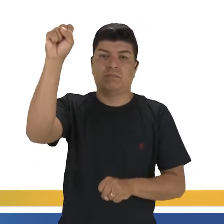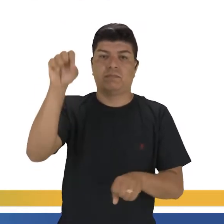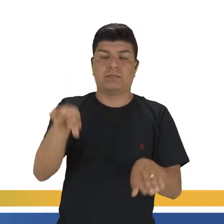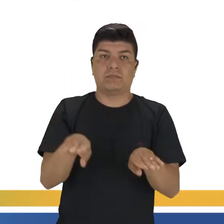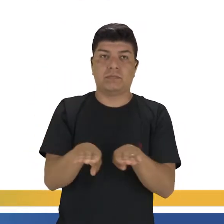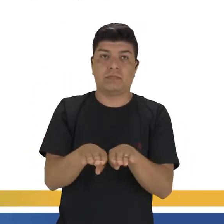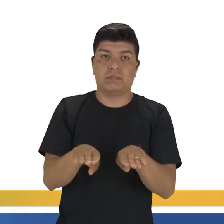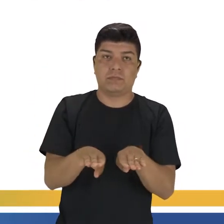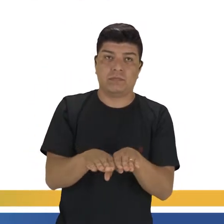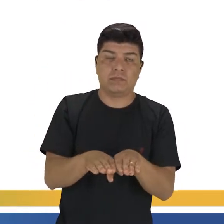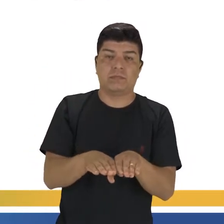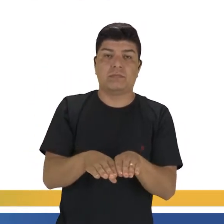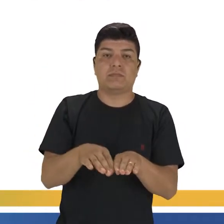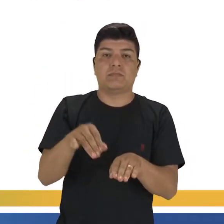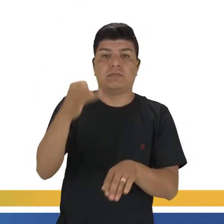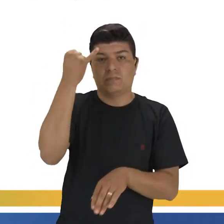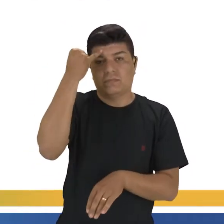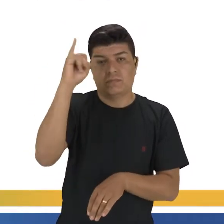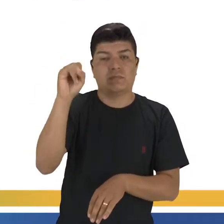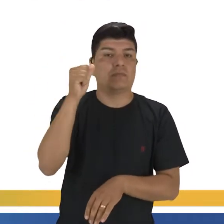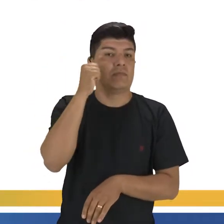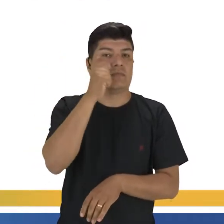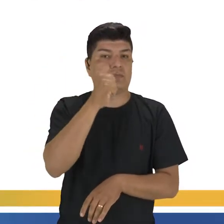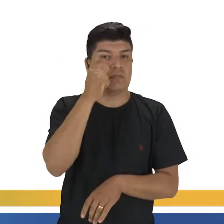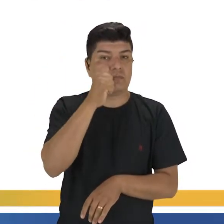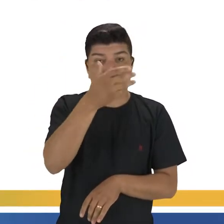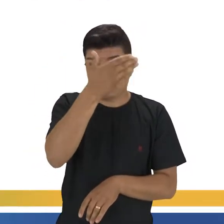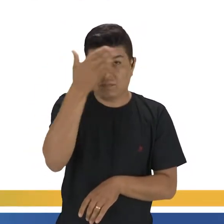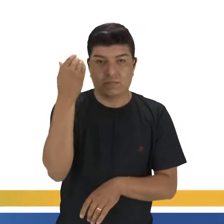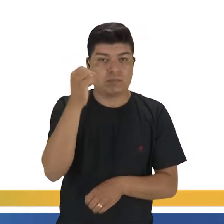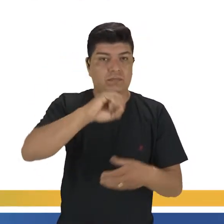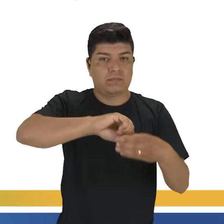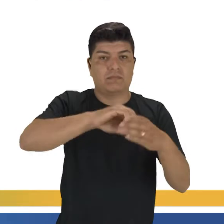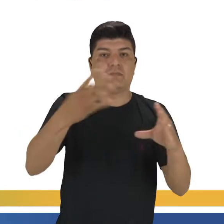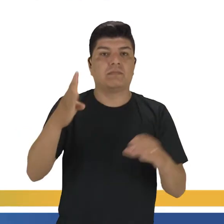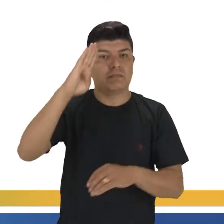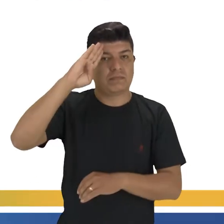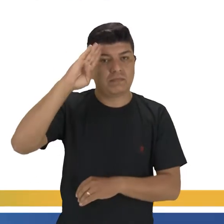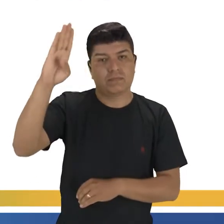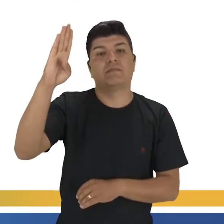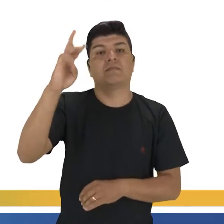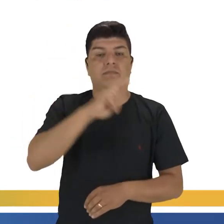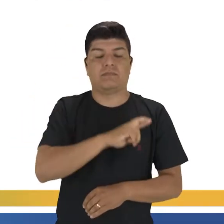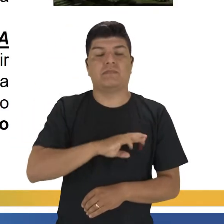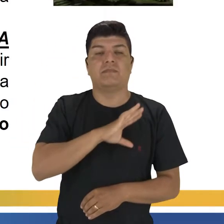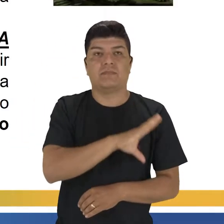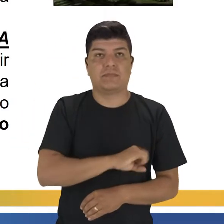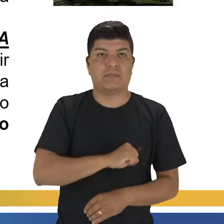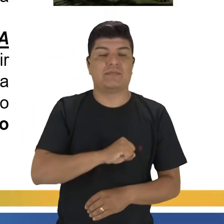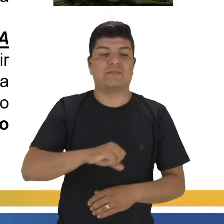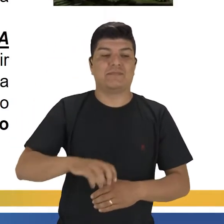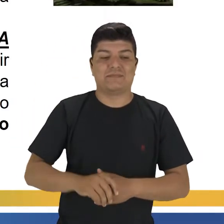a idealização da mulher. Não se esqueçam dessas características fundamentais do romantismo.